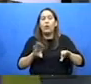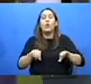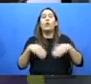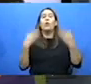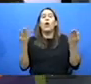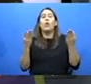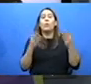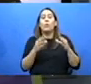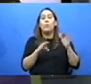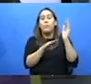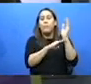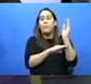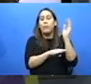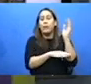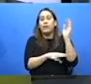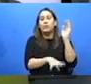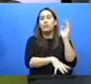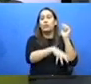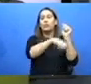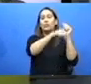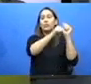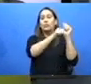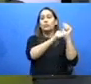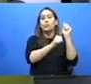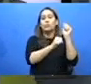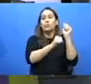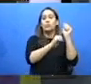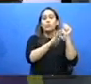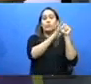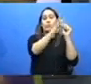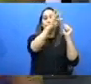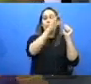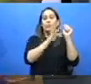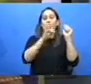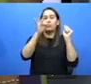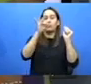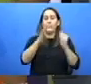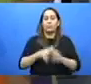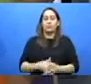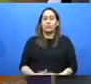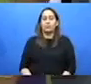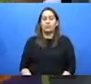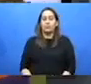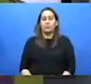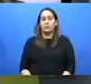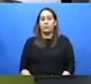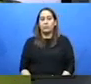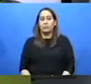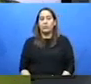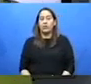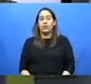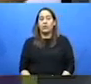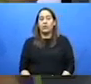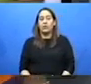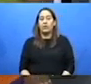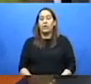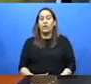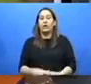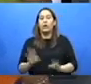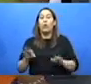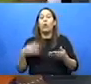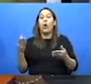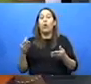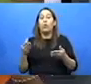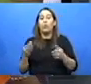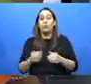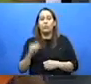folhas? E aí, olhando para a imagem, qual parte dela está, então, primeiro retirando a água do